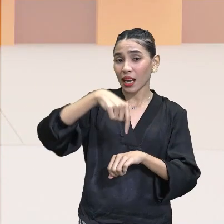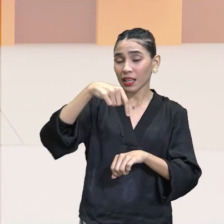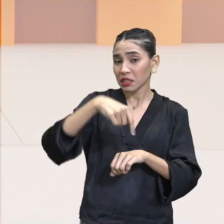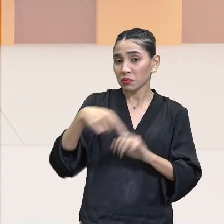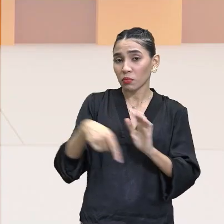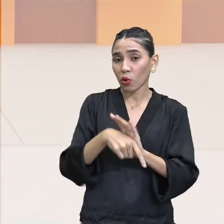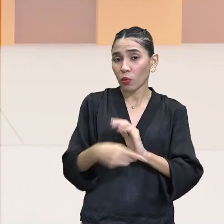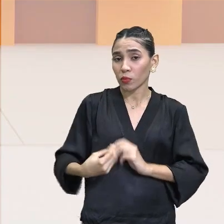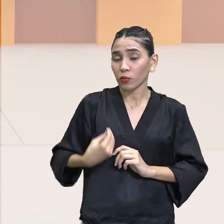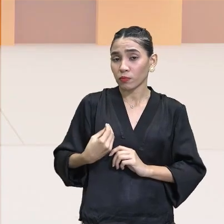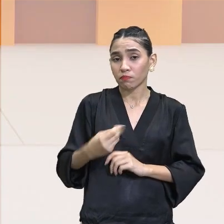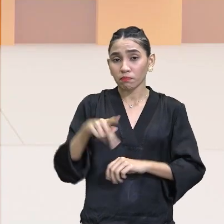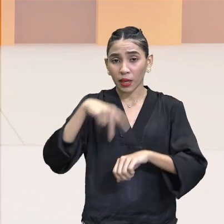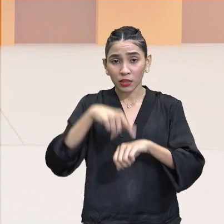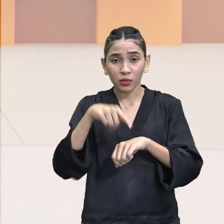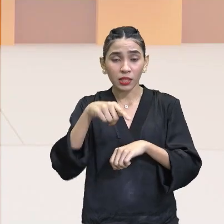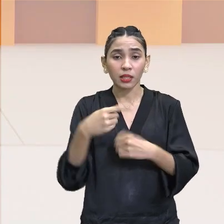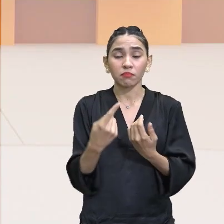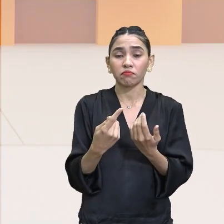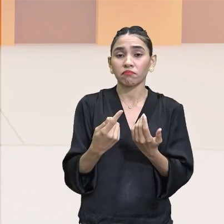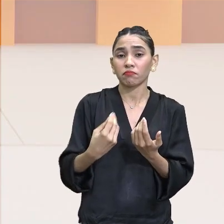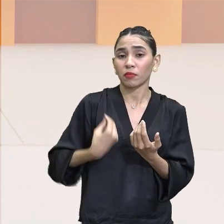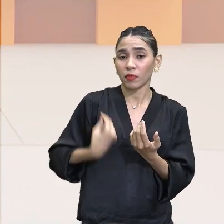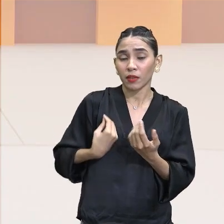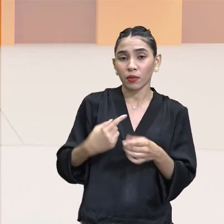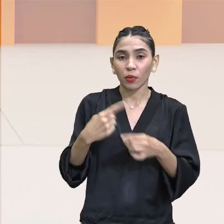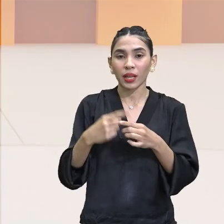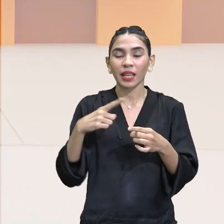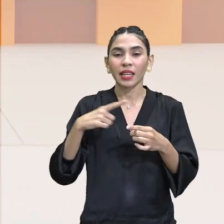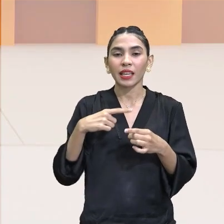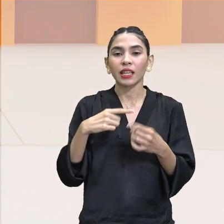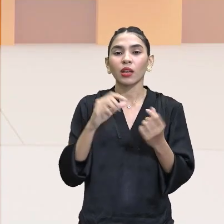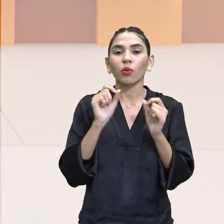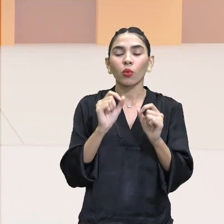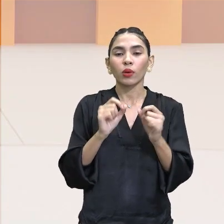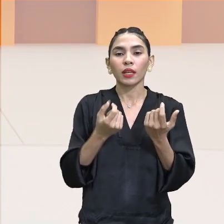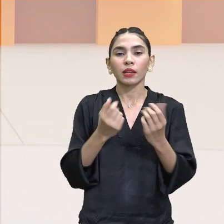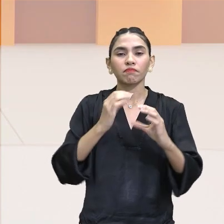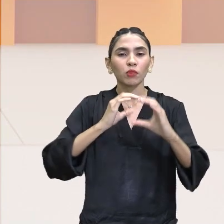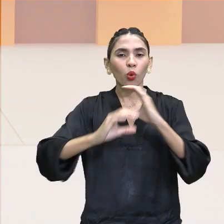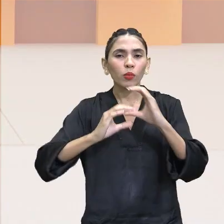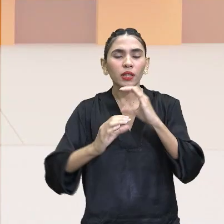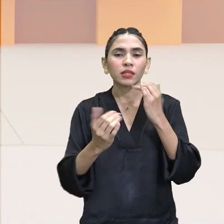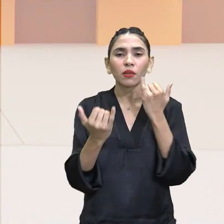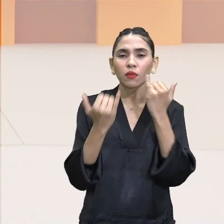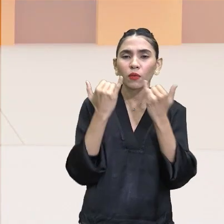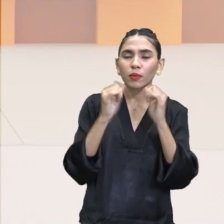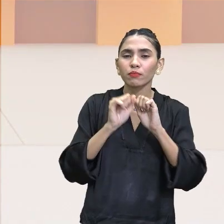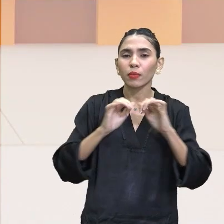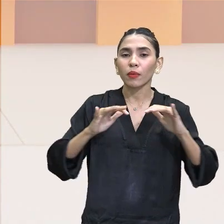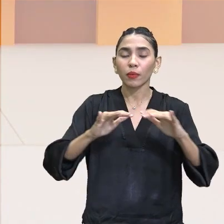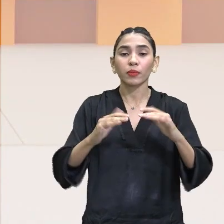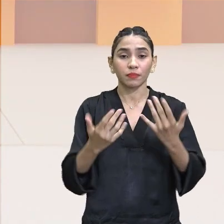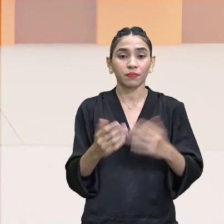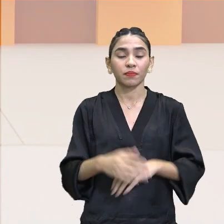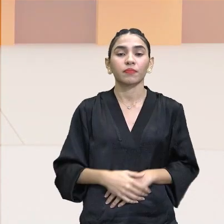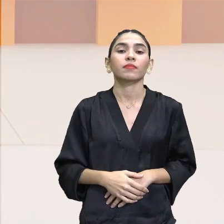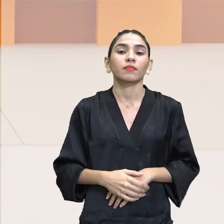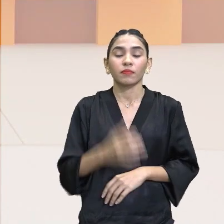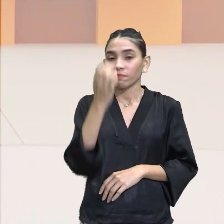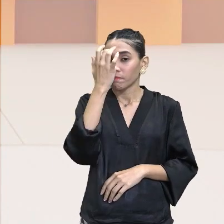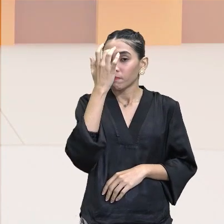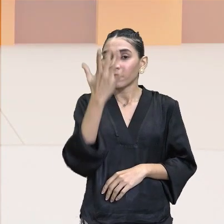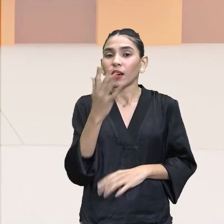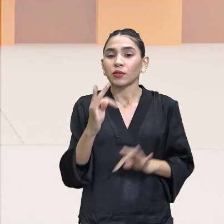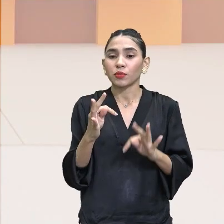país. Tudo isso porque existem os chamados fluxos de comunicação, de informação, de transporte, que